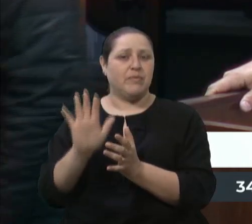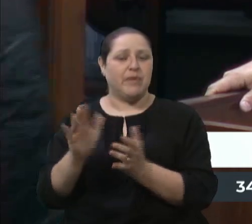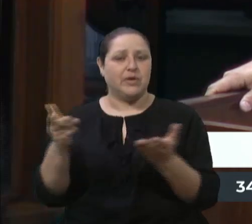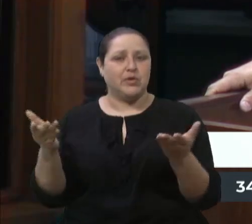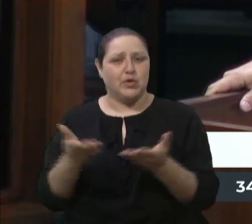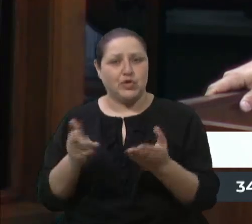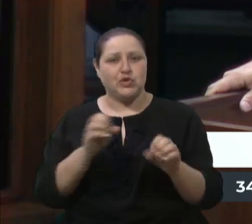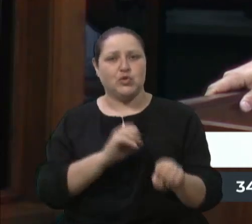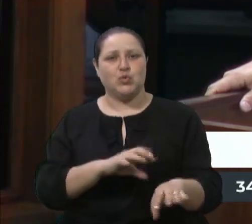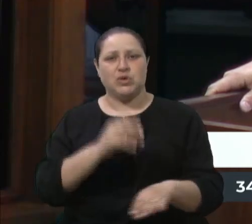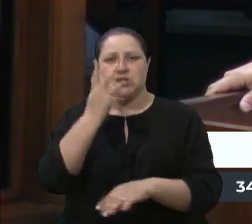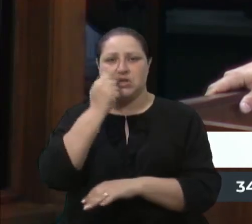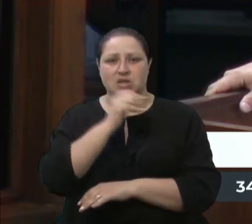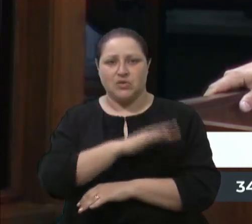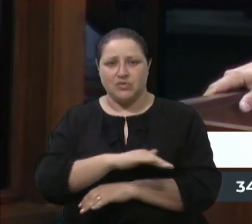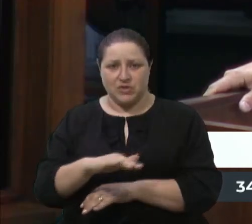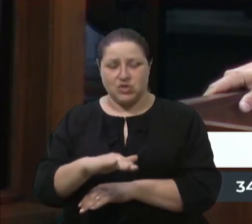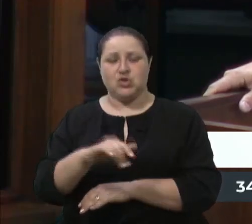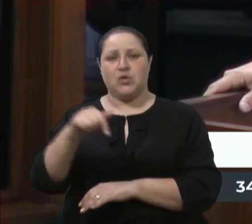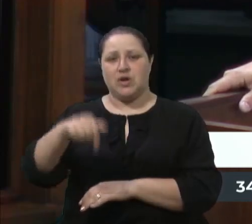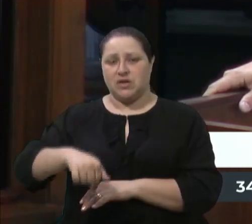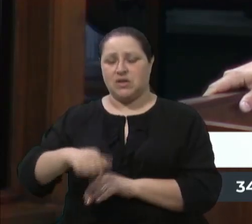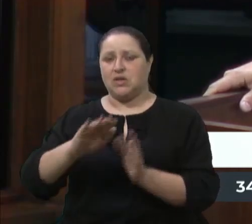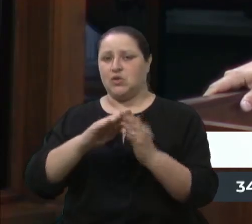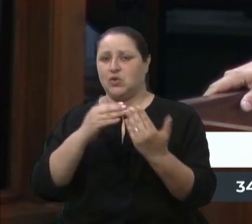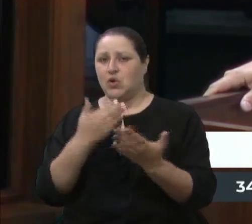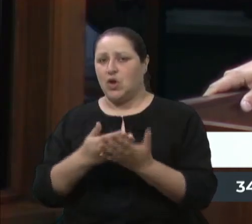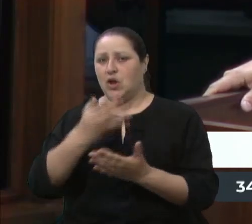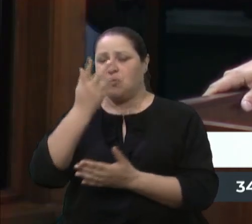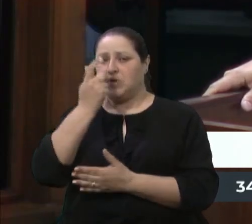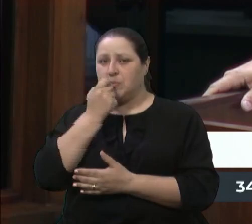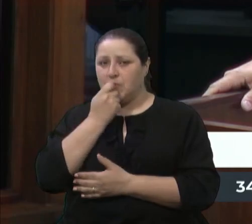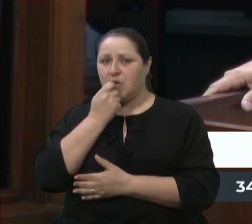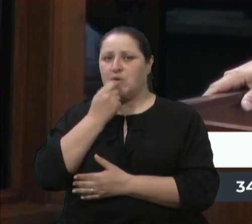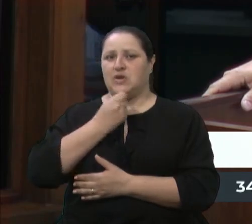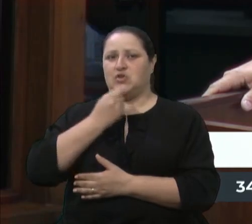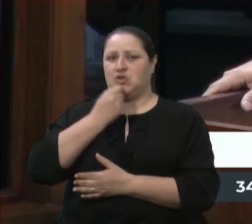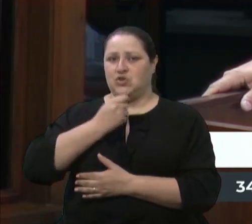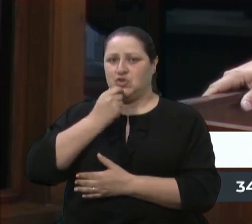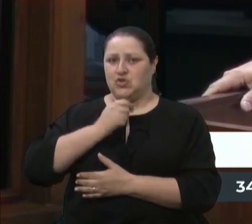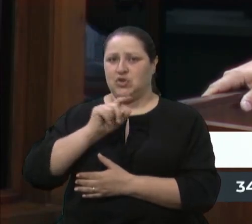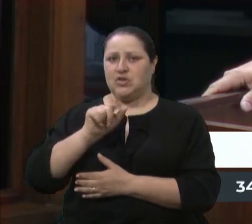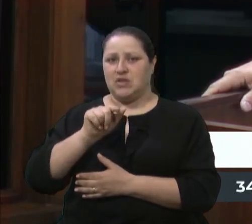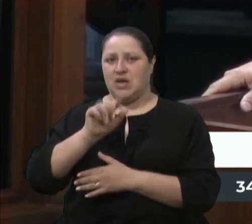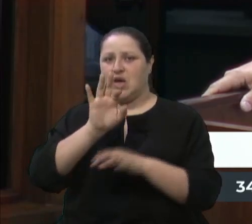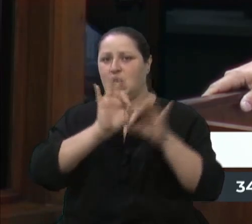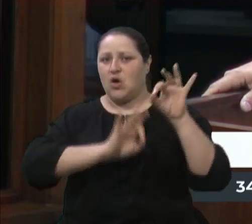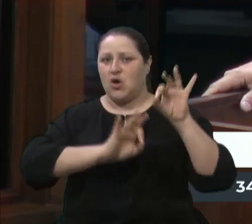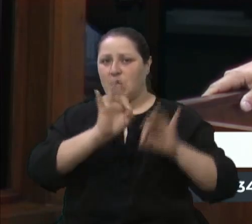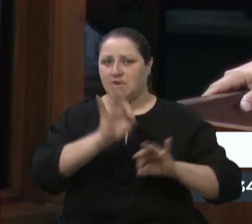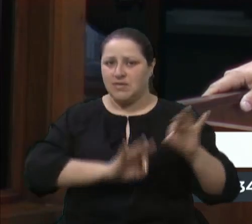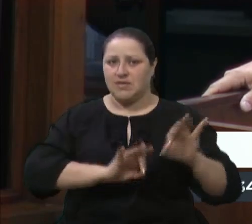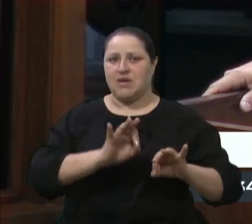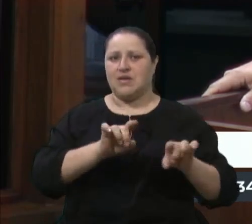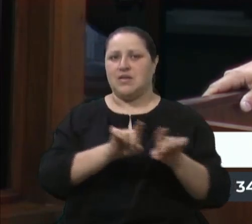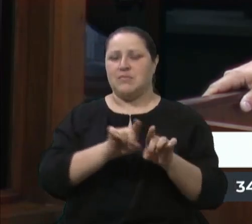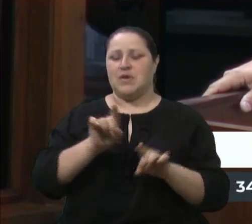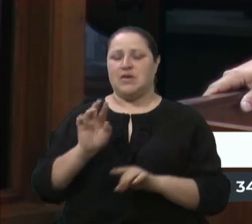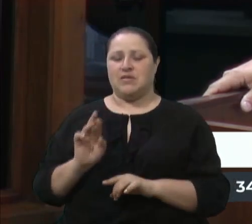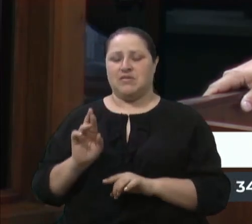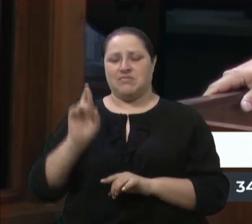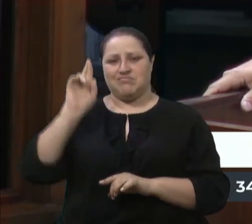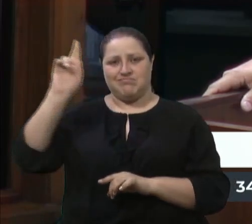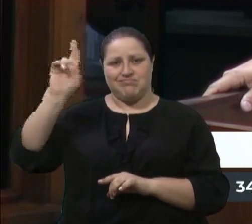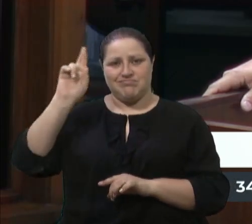infantil, as nossas escolas municipais, elas são organizadas e geridas por